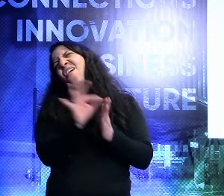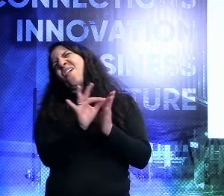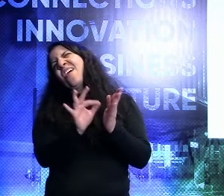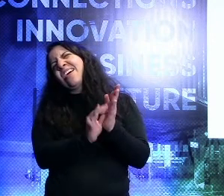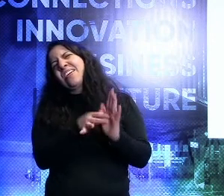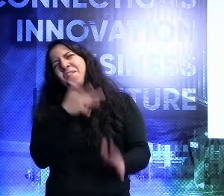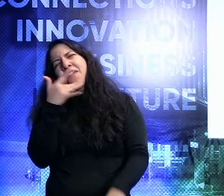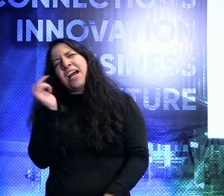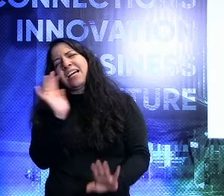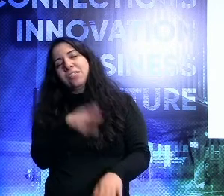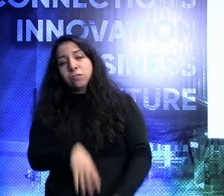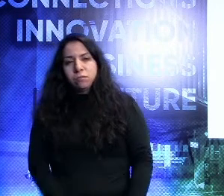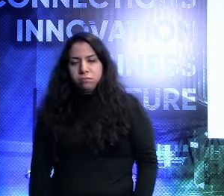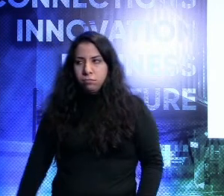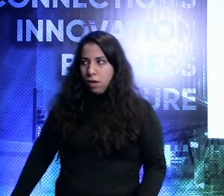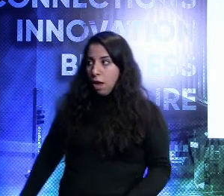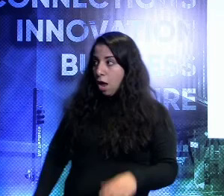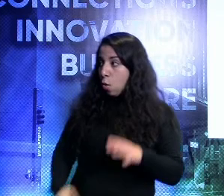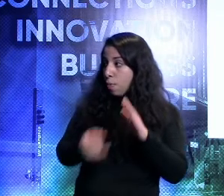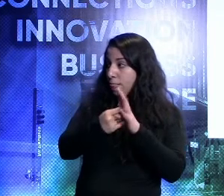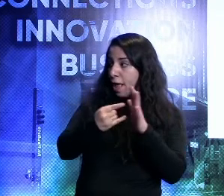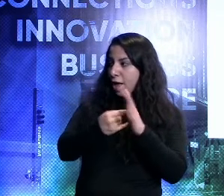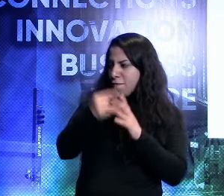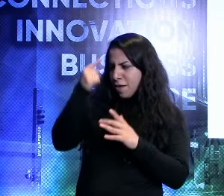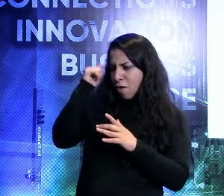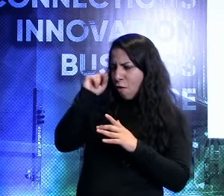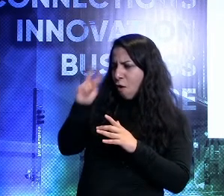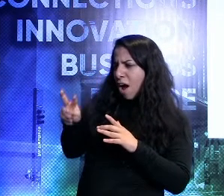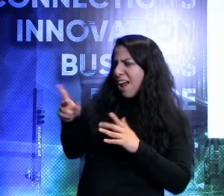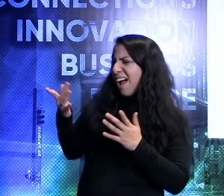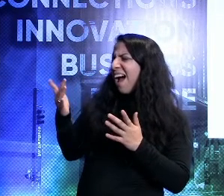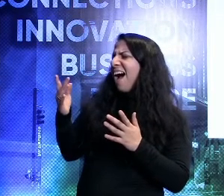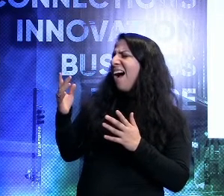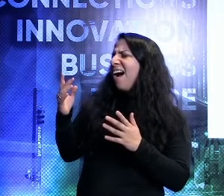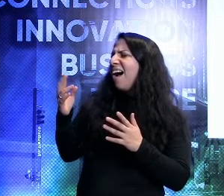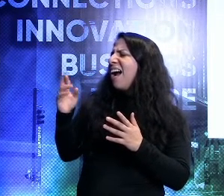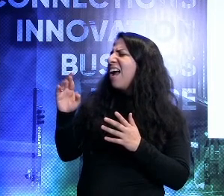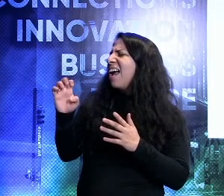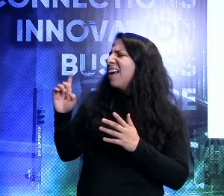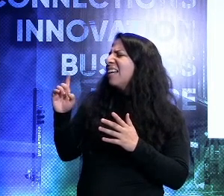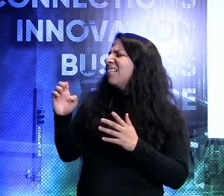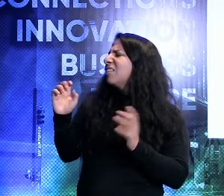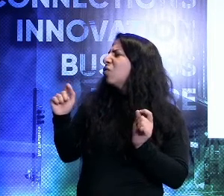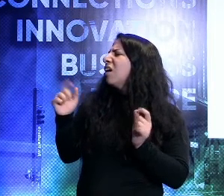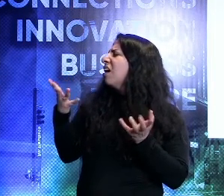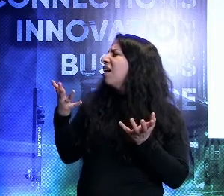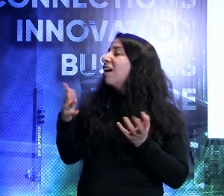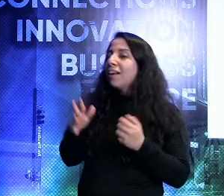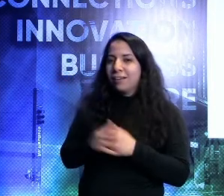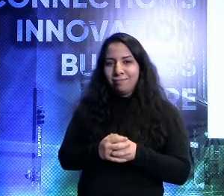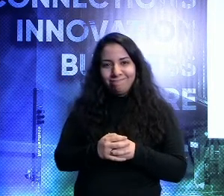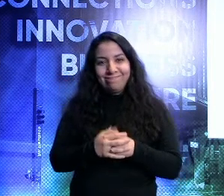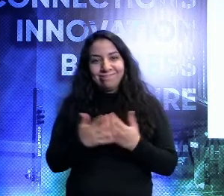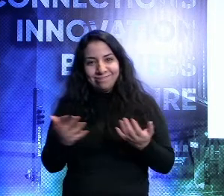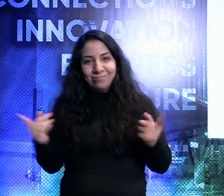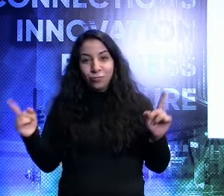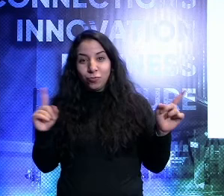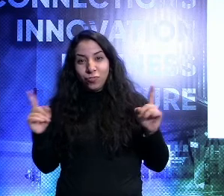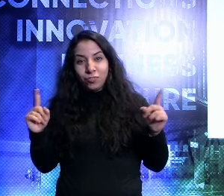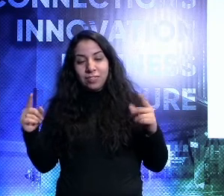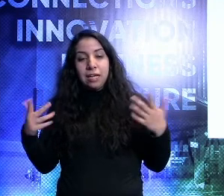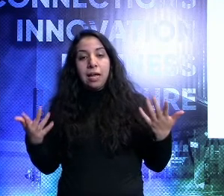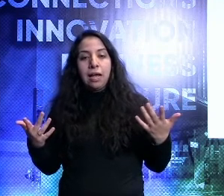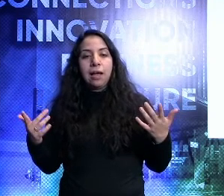perder pacote. Hã? Deveria funcionar, não é? Então, perder pacote é um teste legal. Finalizar processo aleatório. O